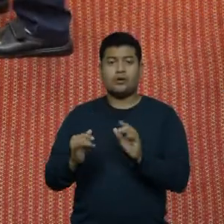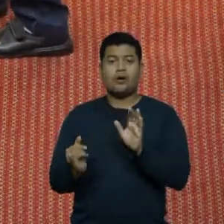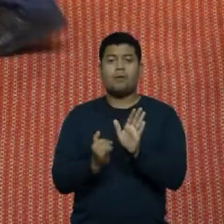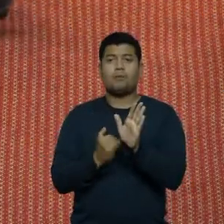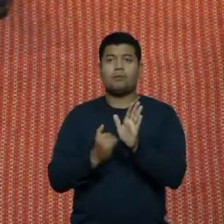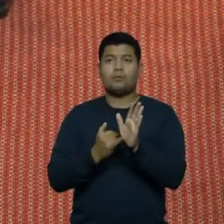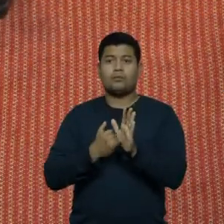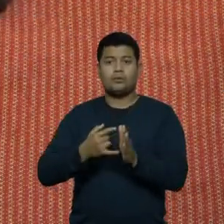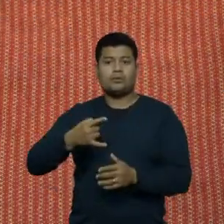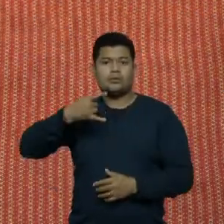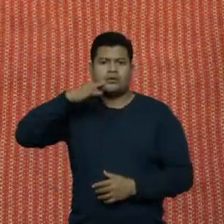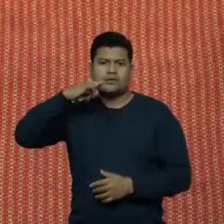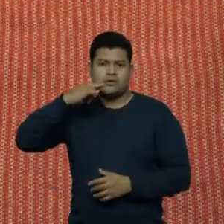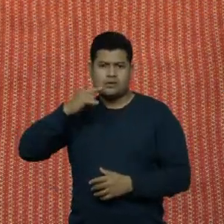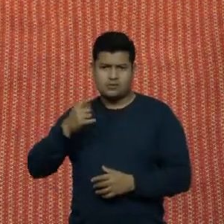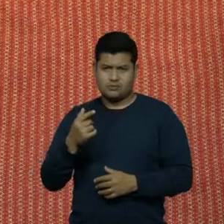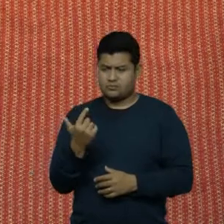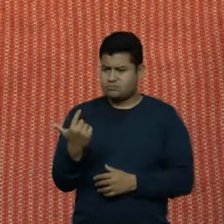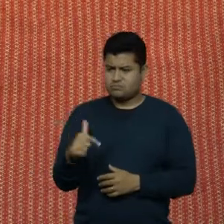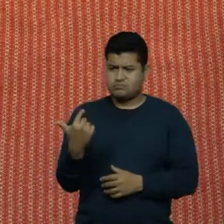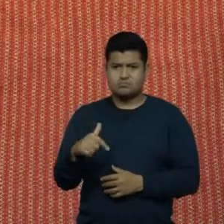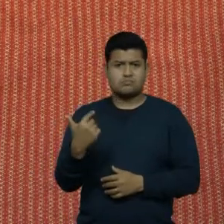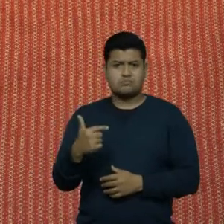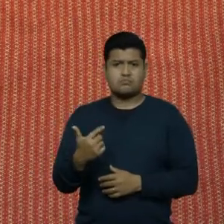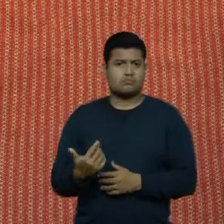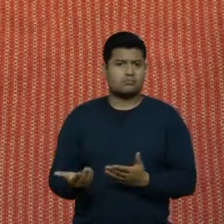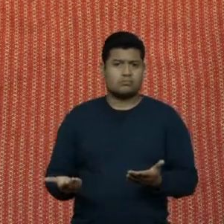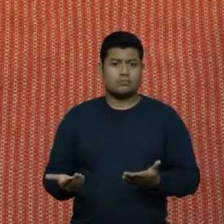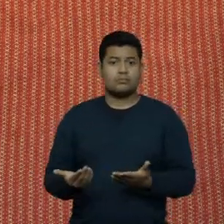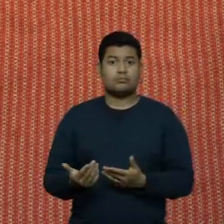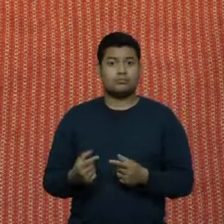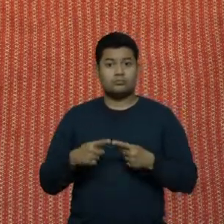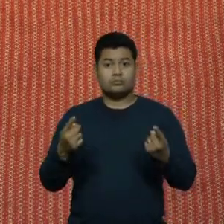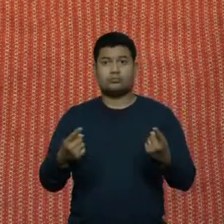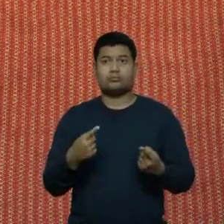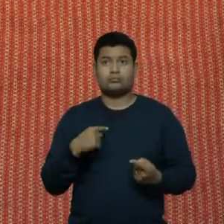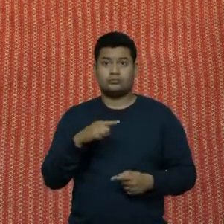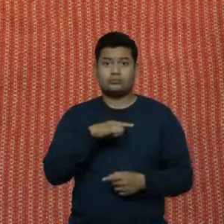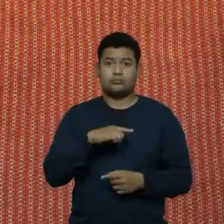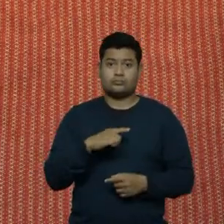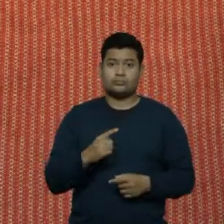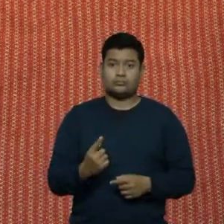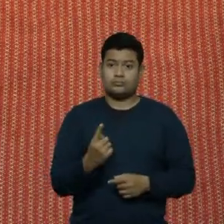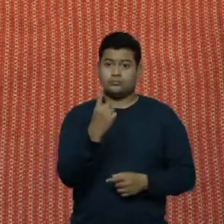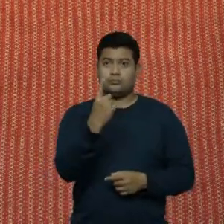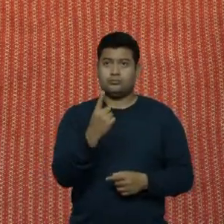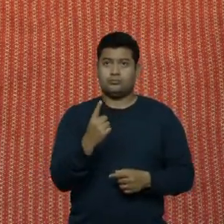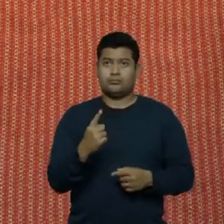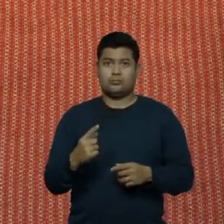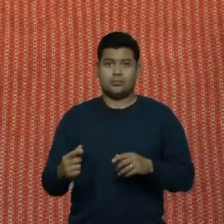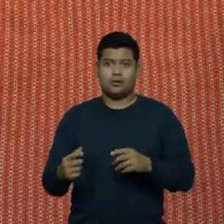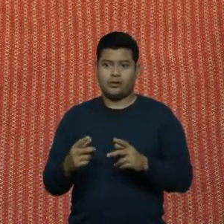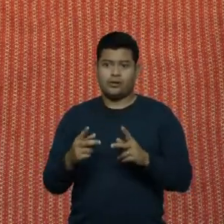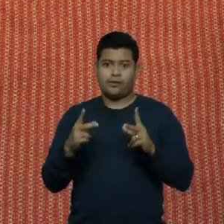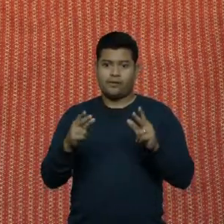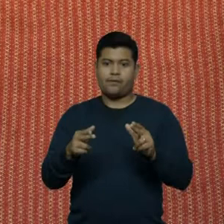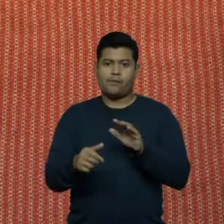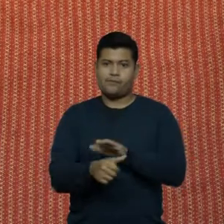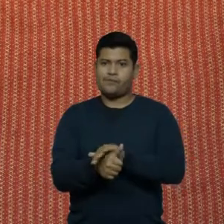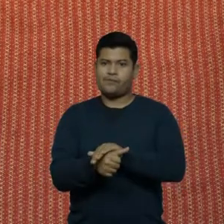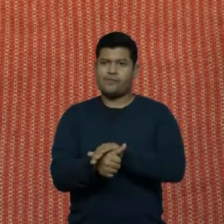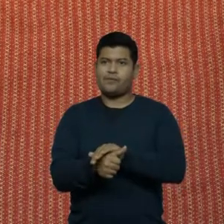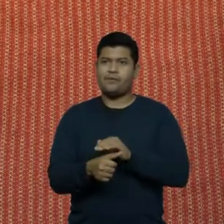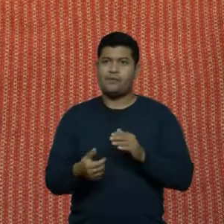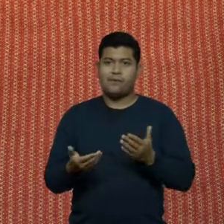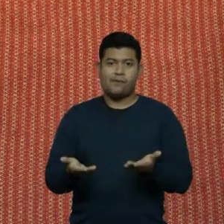quando eu tive da bebida quente Então teve alguém que colocou a emenda tipo jabuti aproveitando